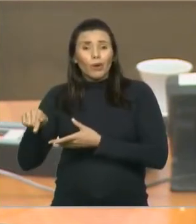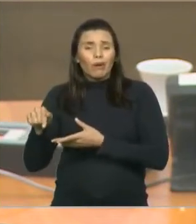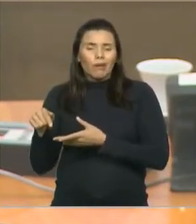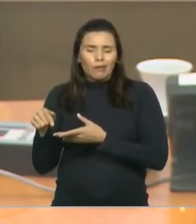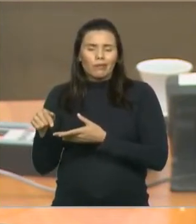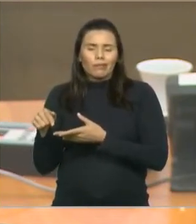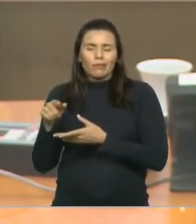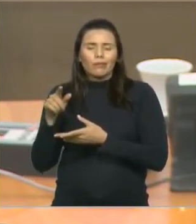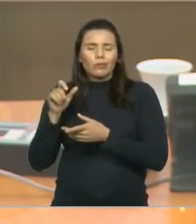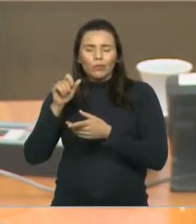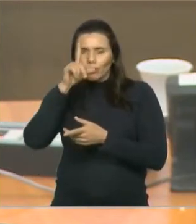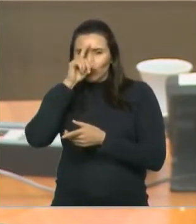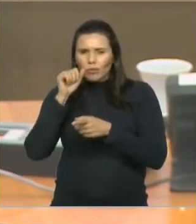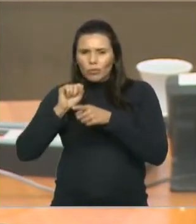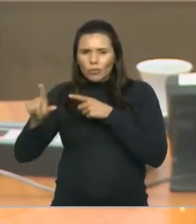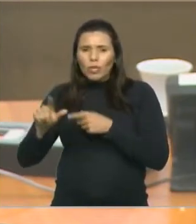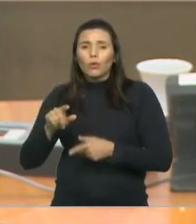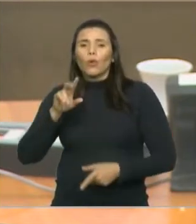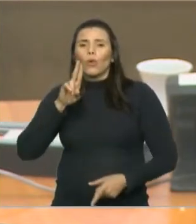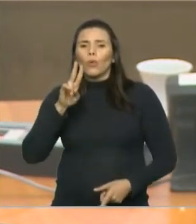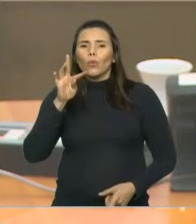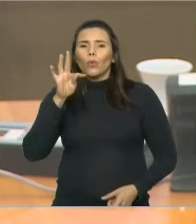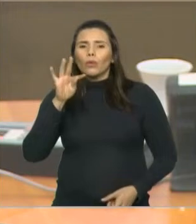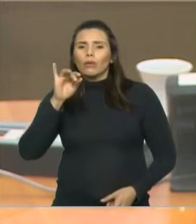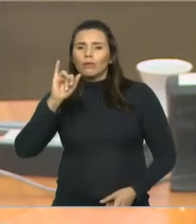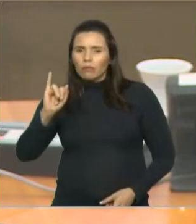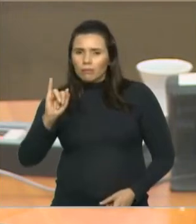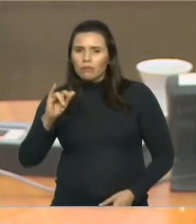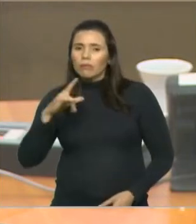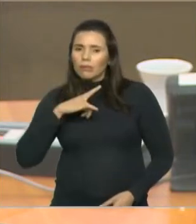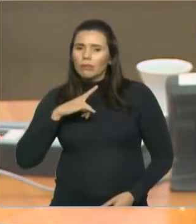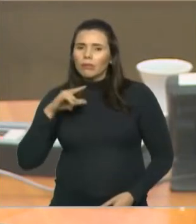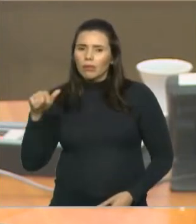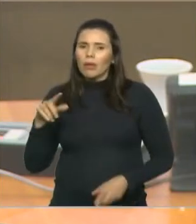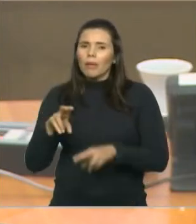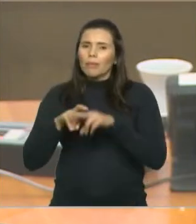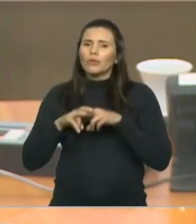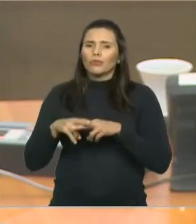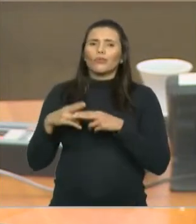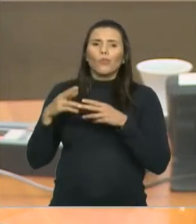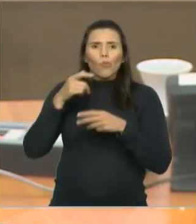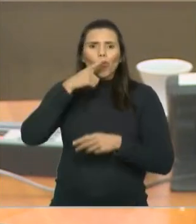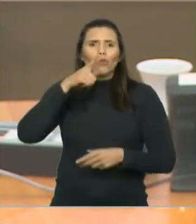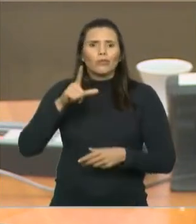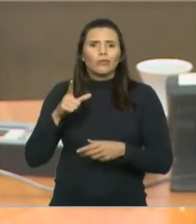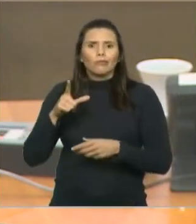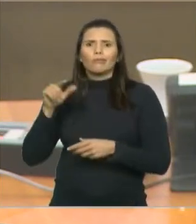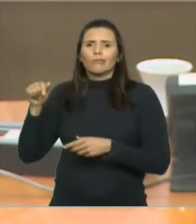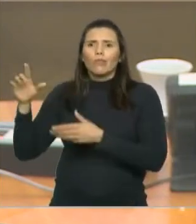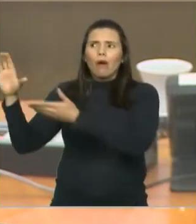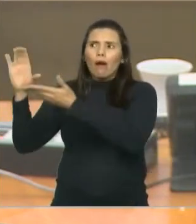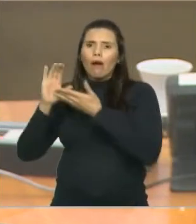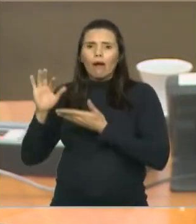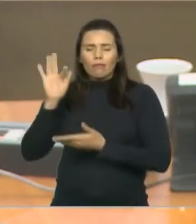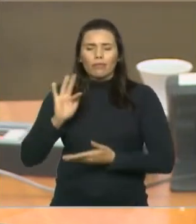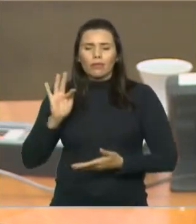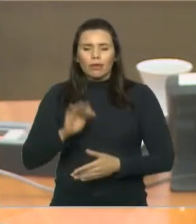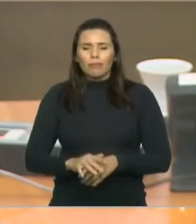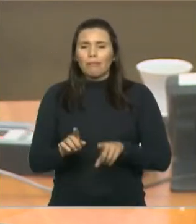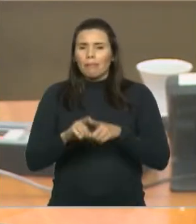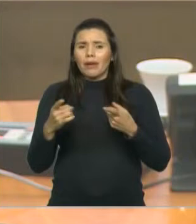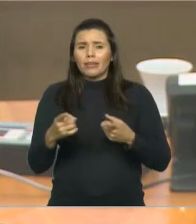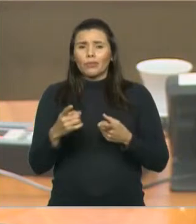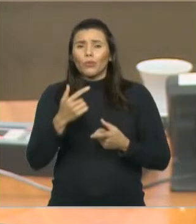habilitação no fim do ano passado. Todos os restantes dos hospitais regionais, eles são bancados exclusivamente